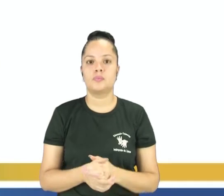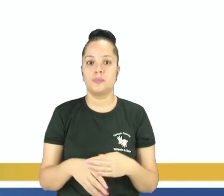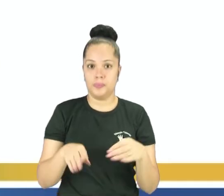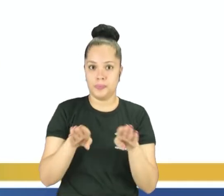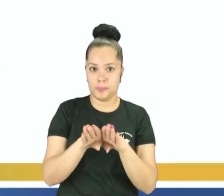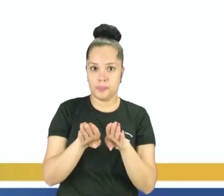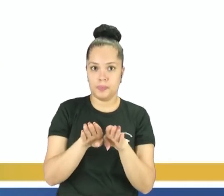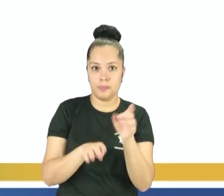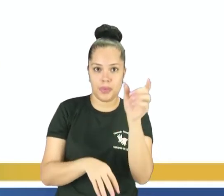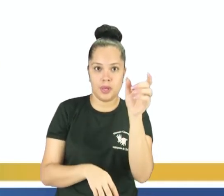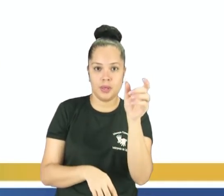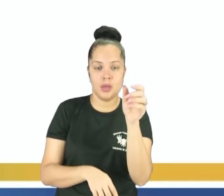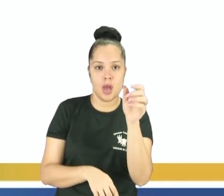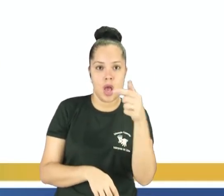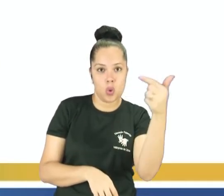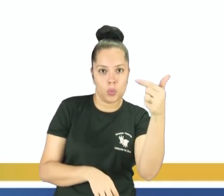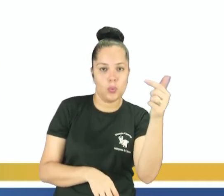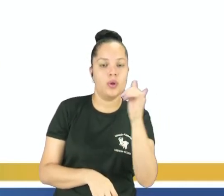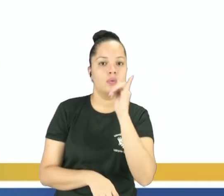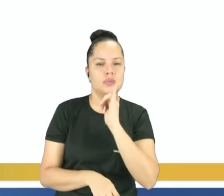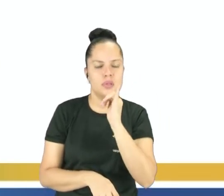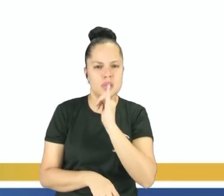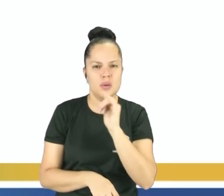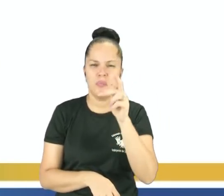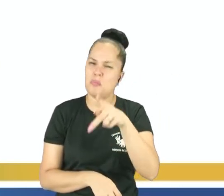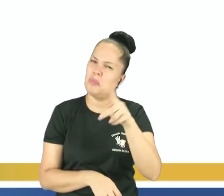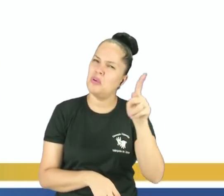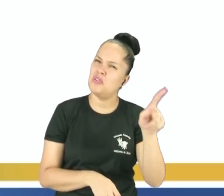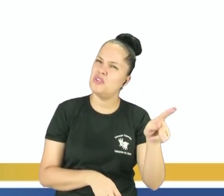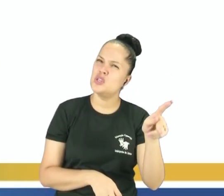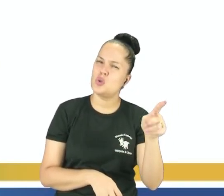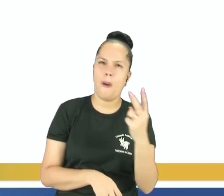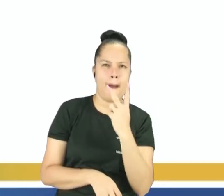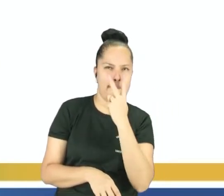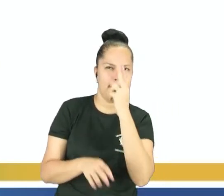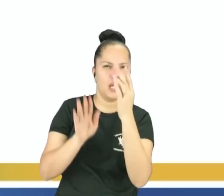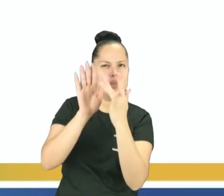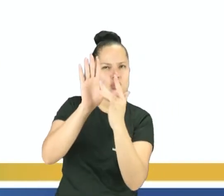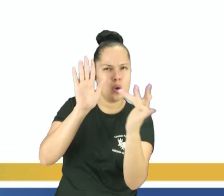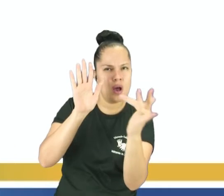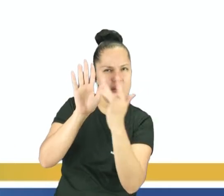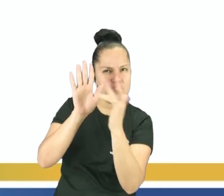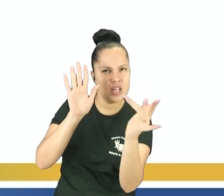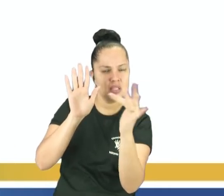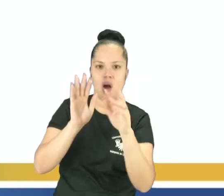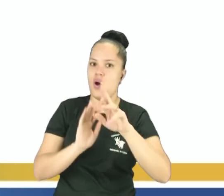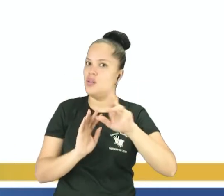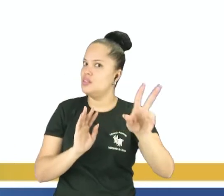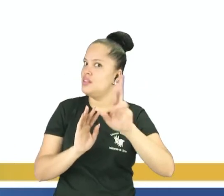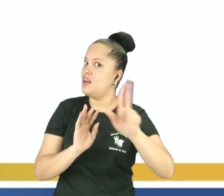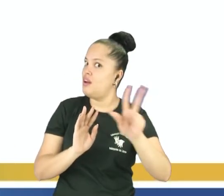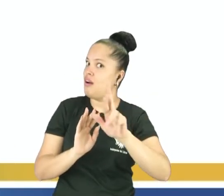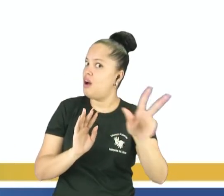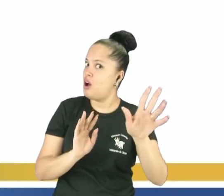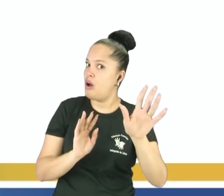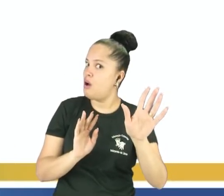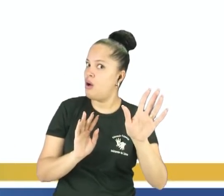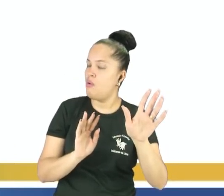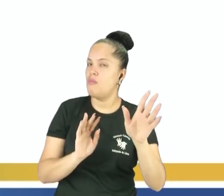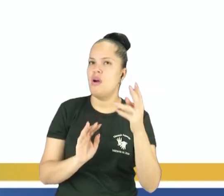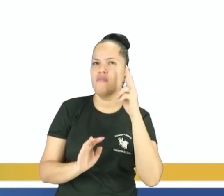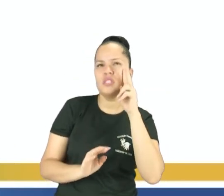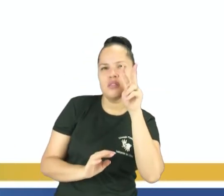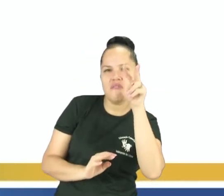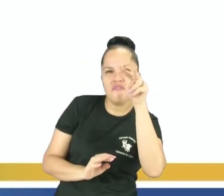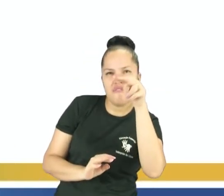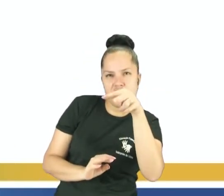Na segunda imagem, ó, professor, mas isso não seria uma reflexão? Bom, não é uma reflexão. No olho aí você consegue